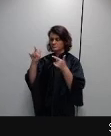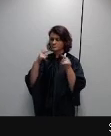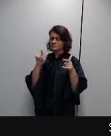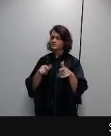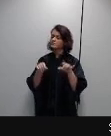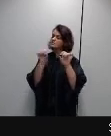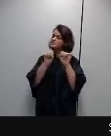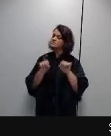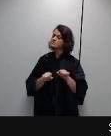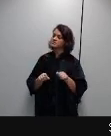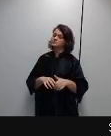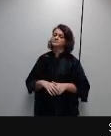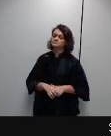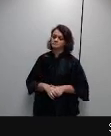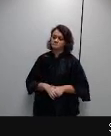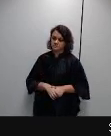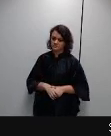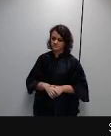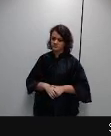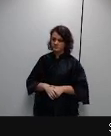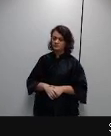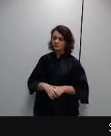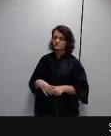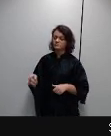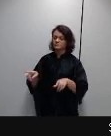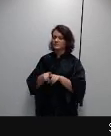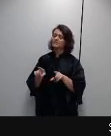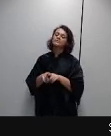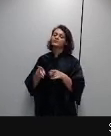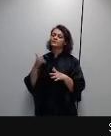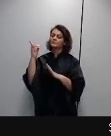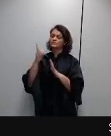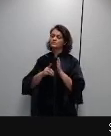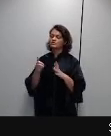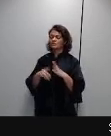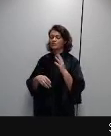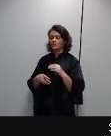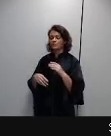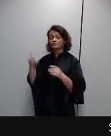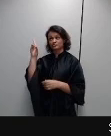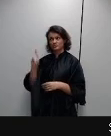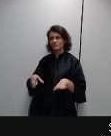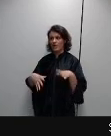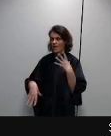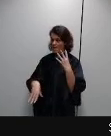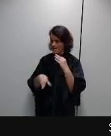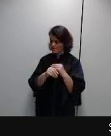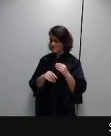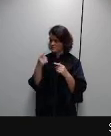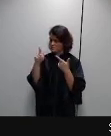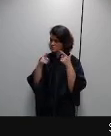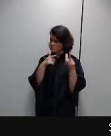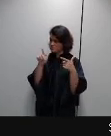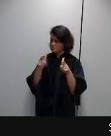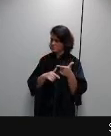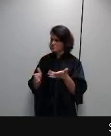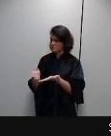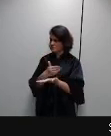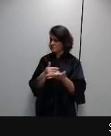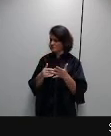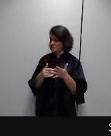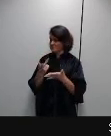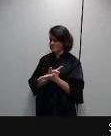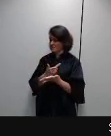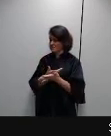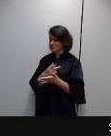cumulativa bem como o direito à compensação de créditos da correia do recolhimento indevido dessas mesmas contribuições